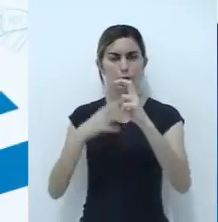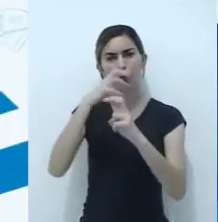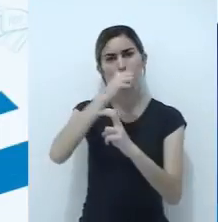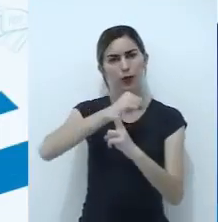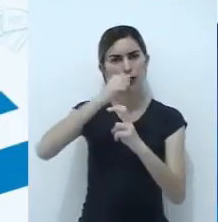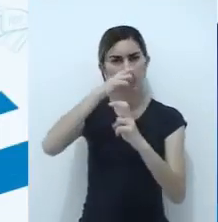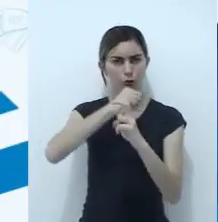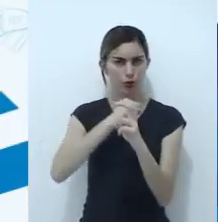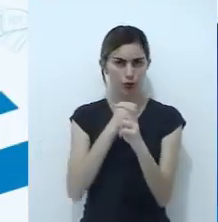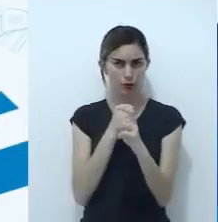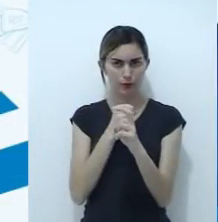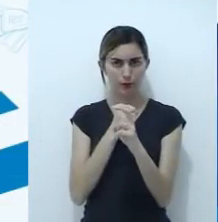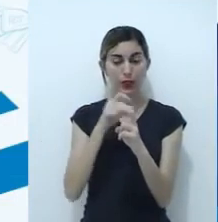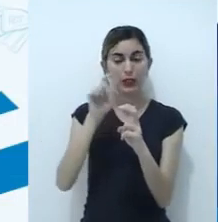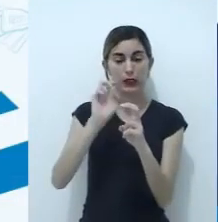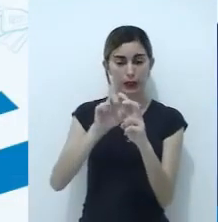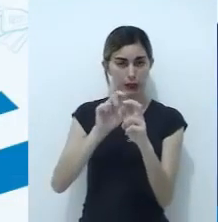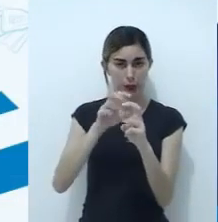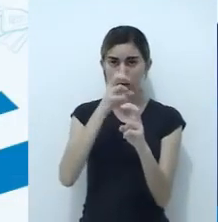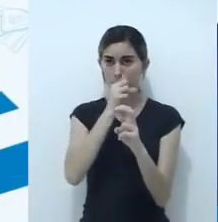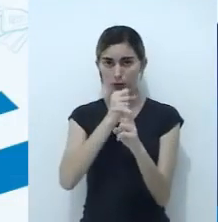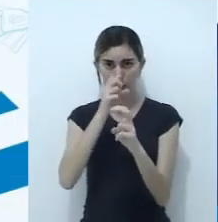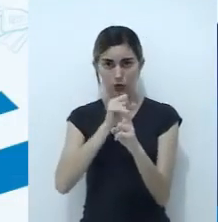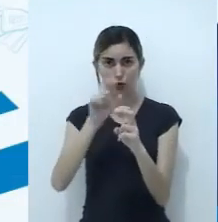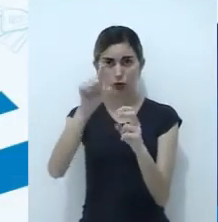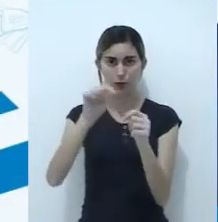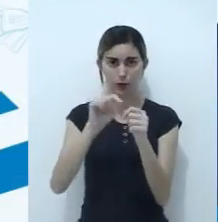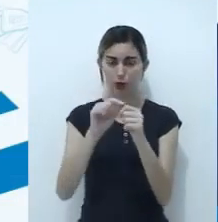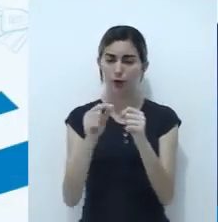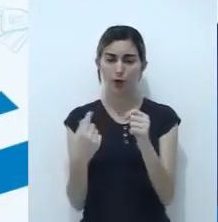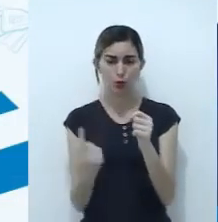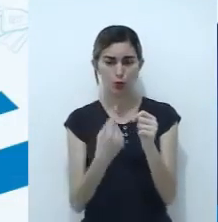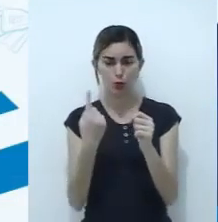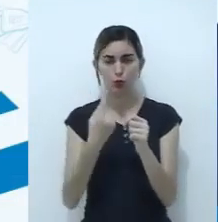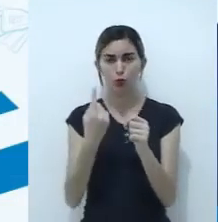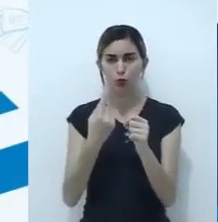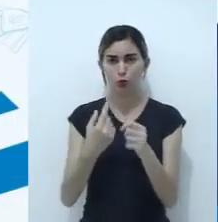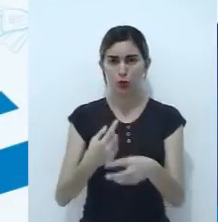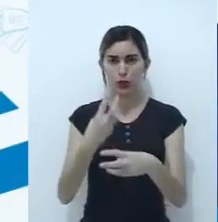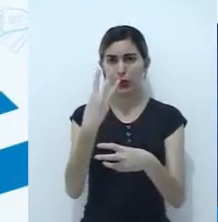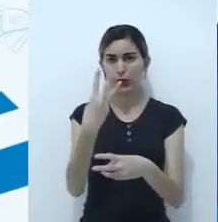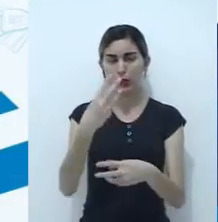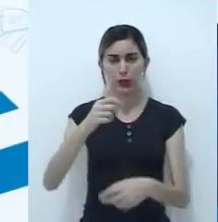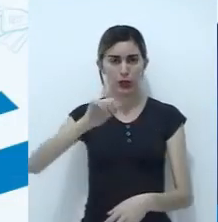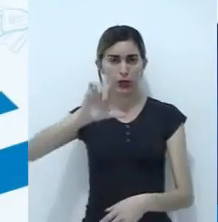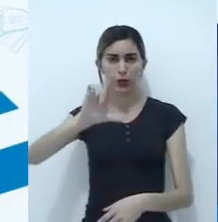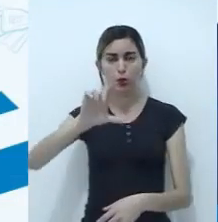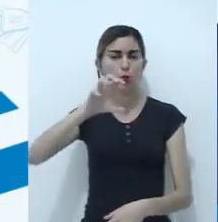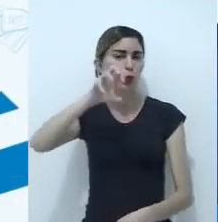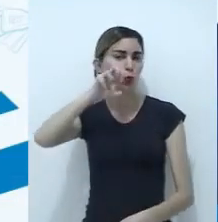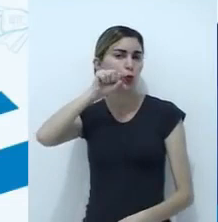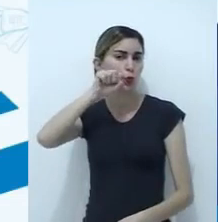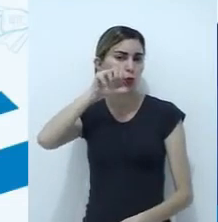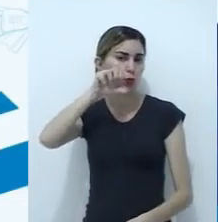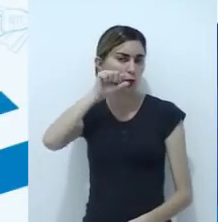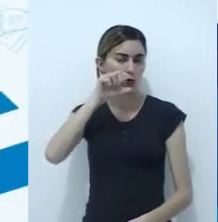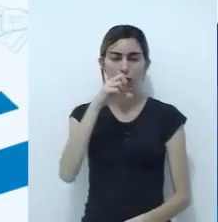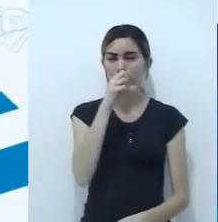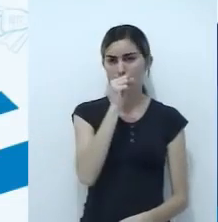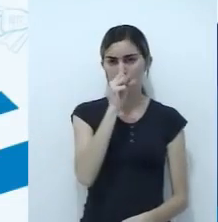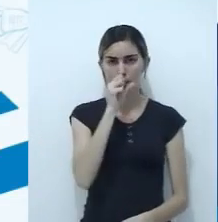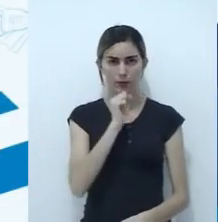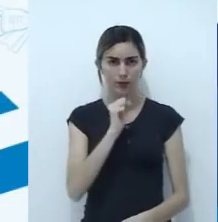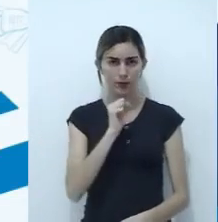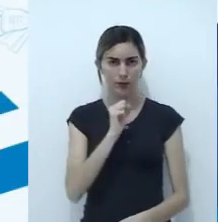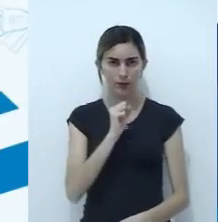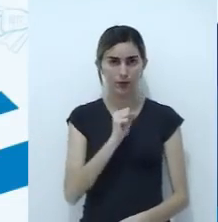5 laranjas e dessas 5 laranjas você vai obter 3 litros de suco de